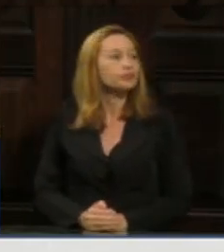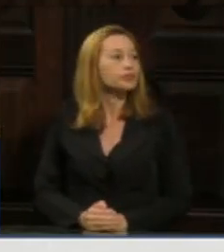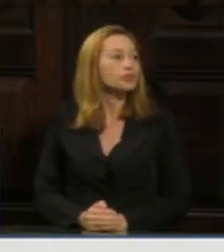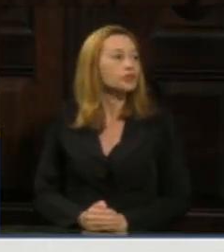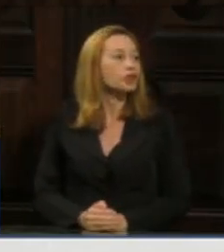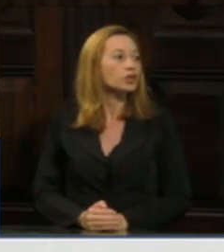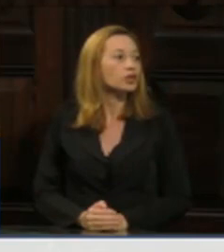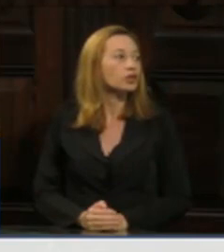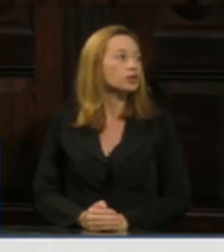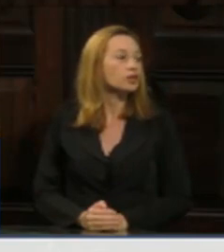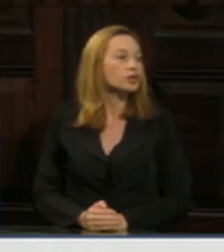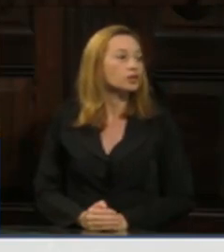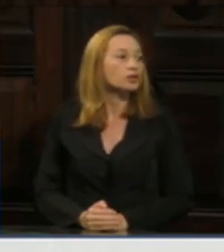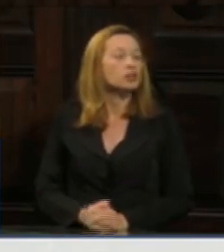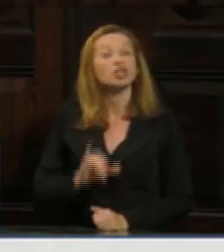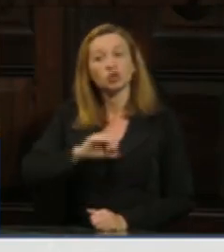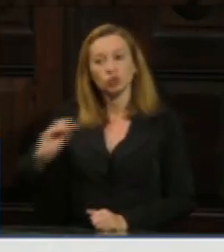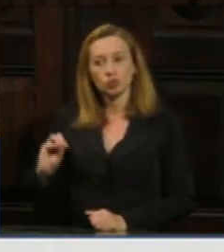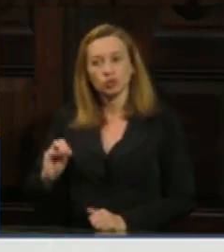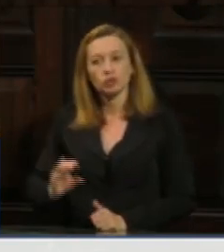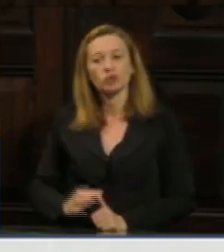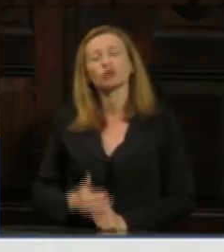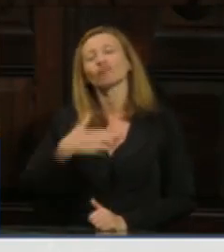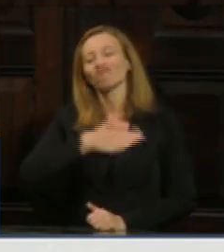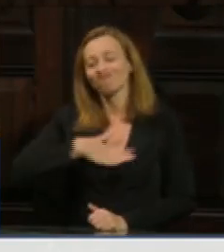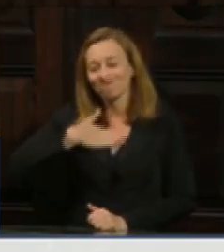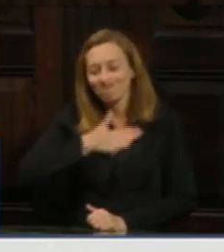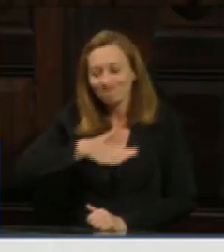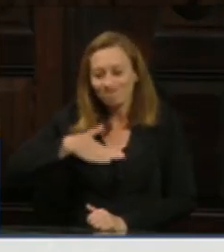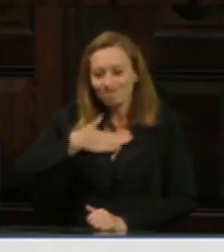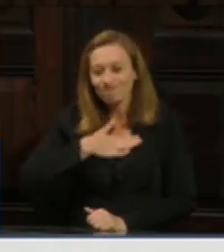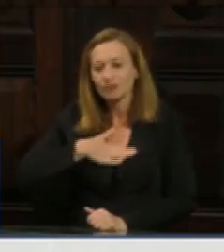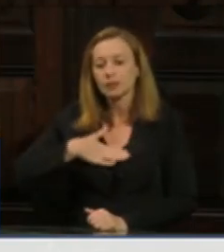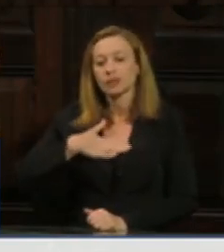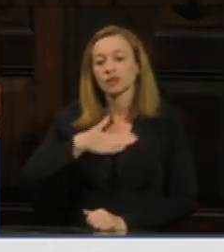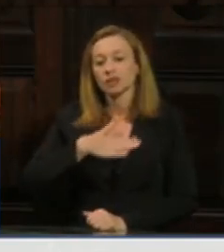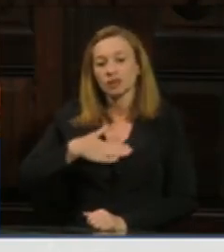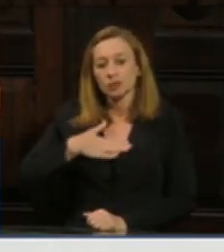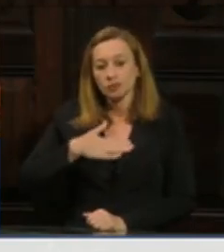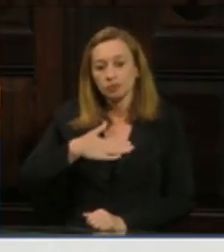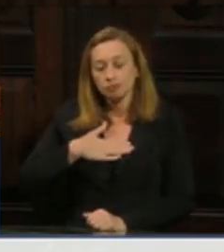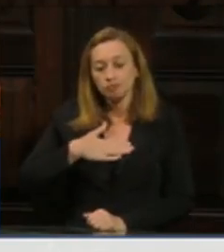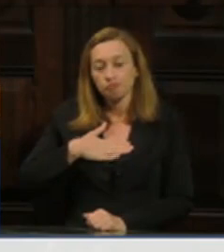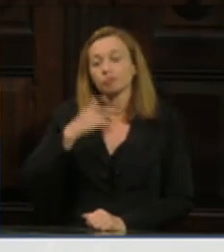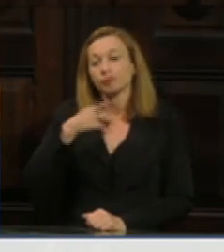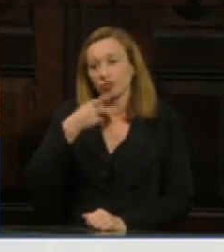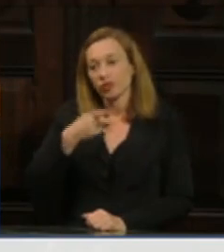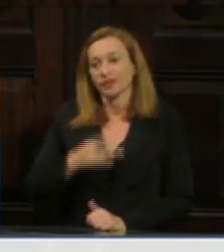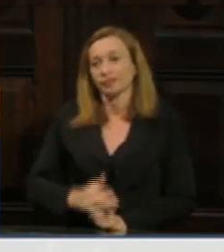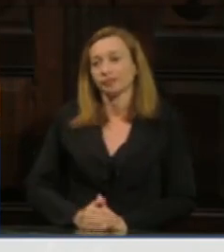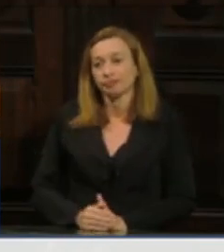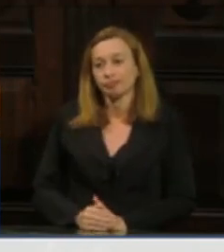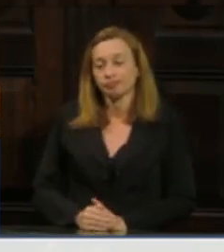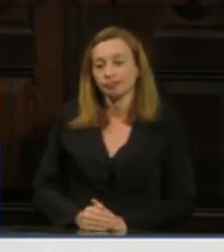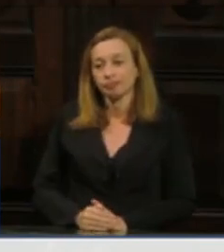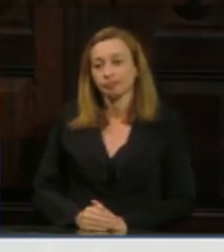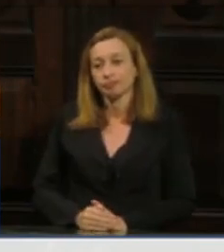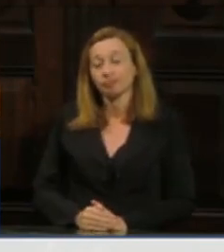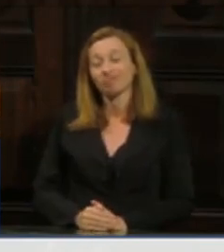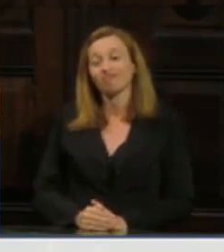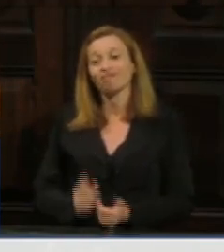que têm o compromisso com a população do Rio de Janeiro e que, acima de tudo,